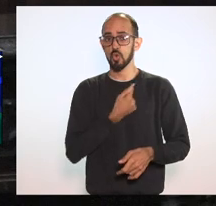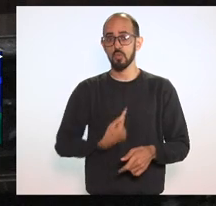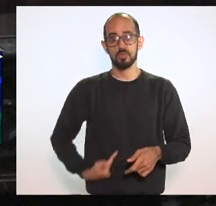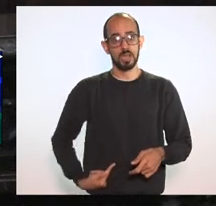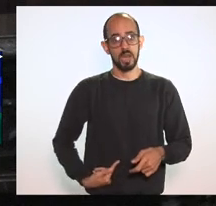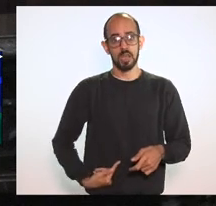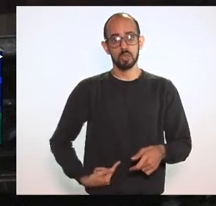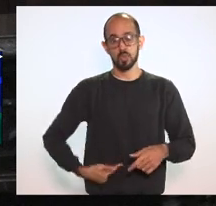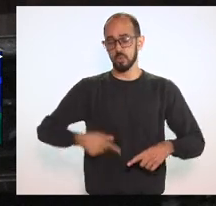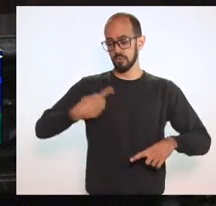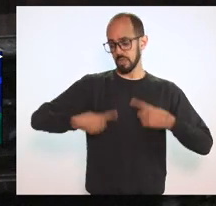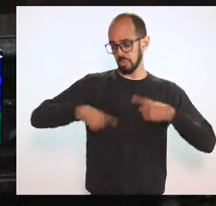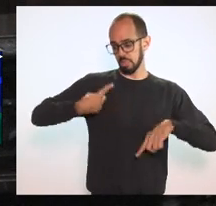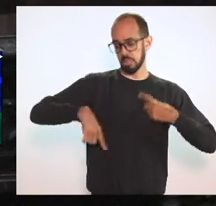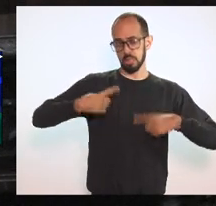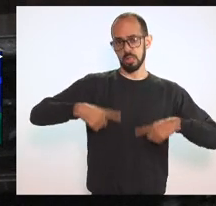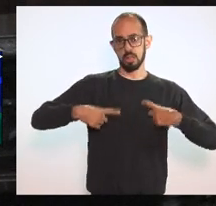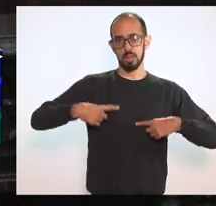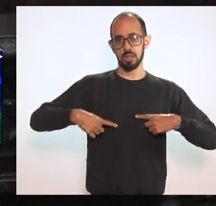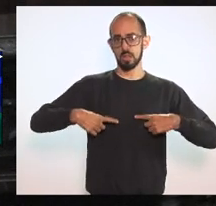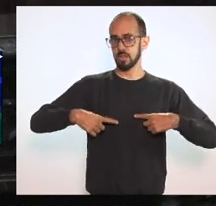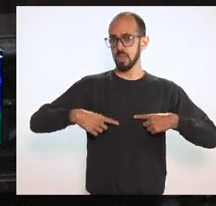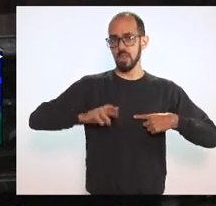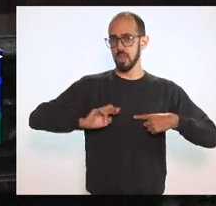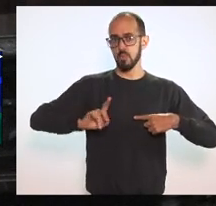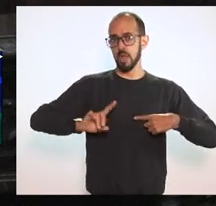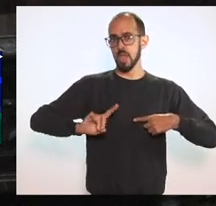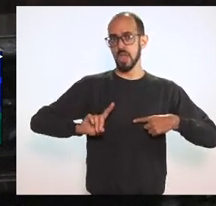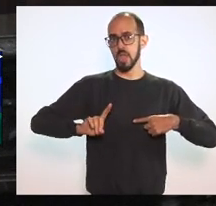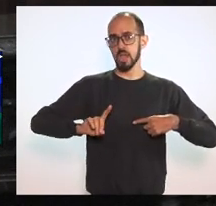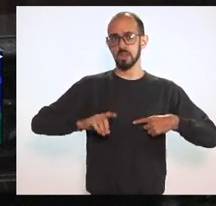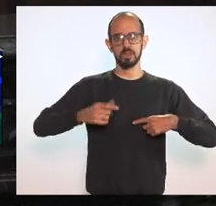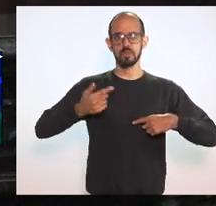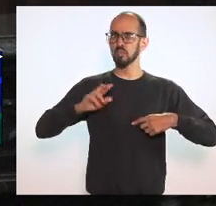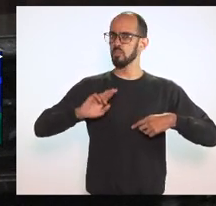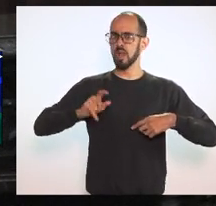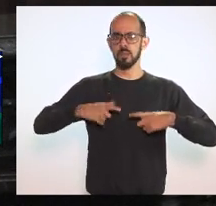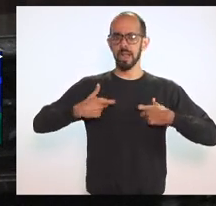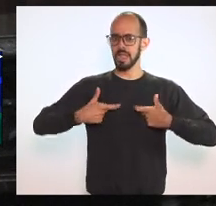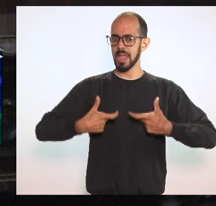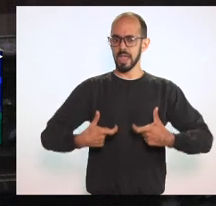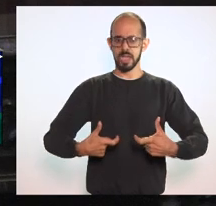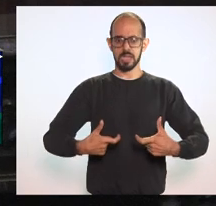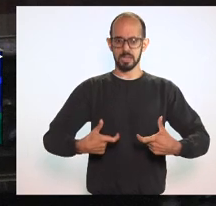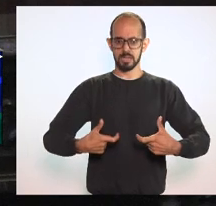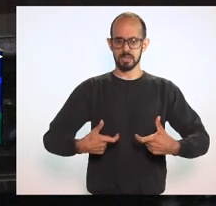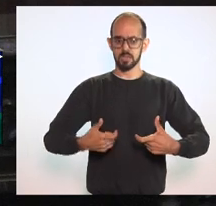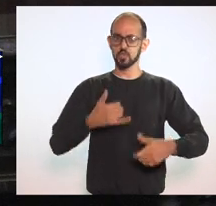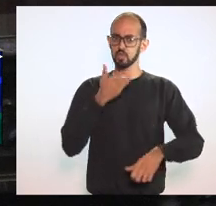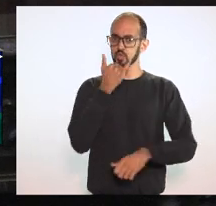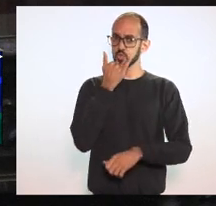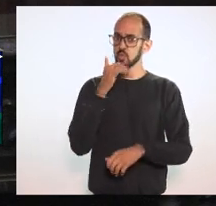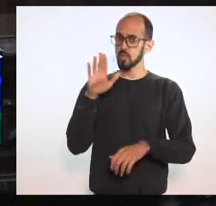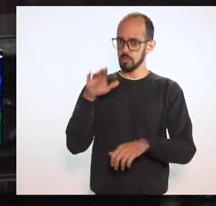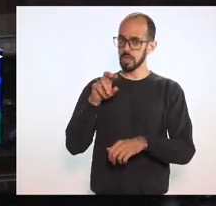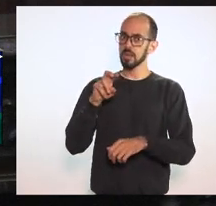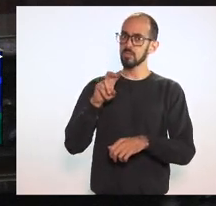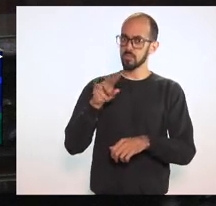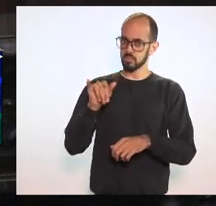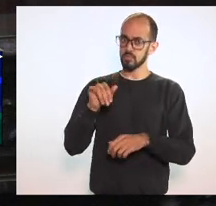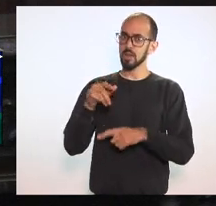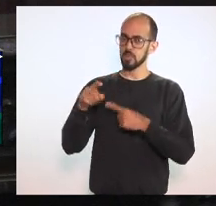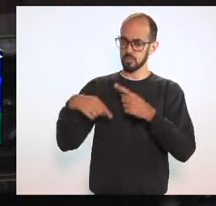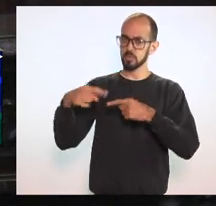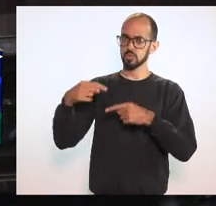debate politizante não é não a esta guerra é verdade eu vou passar o da palavra deputado na vida é